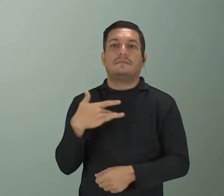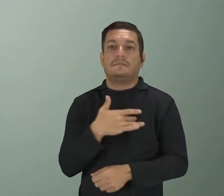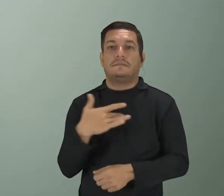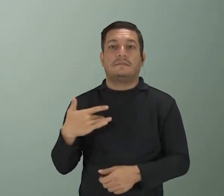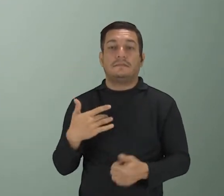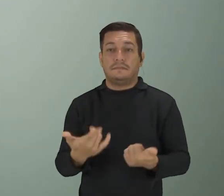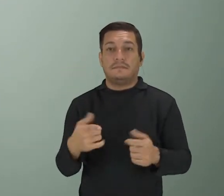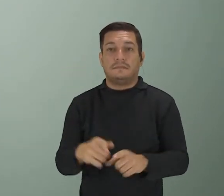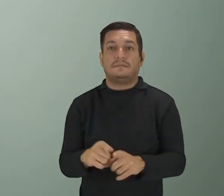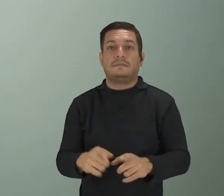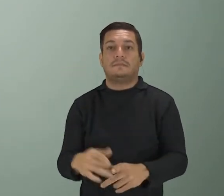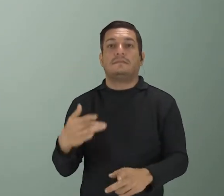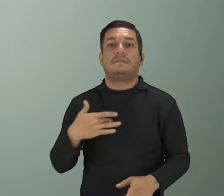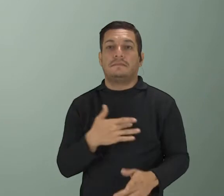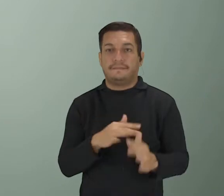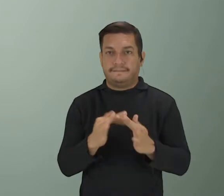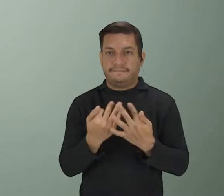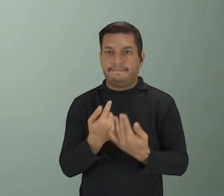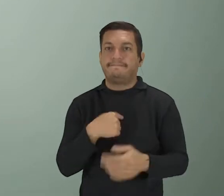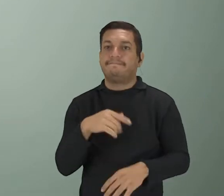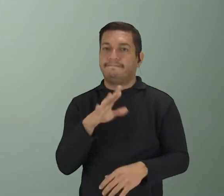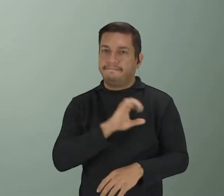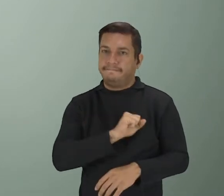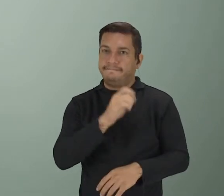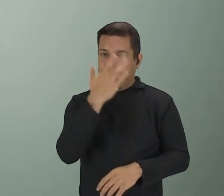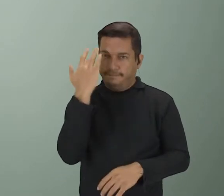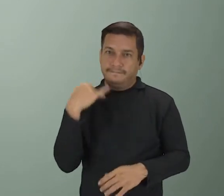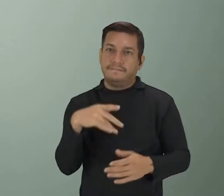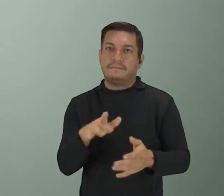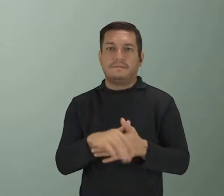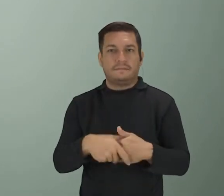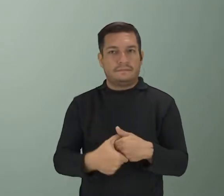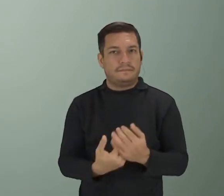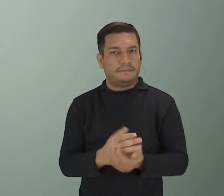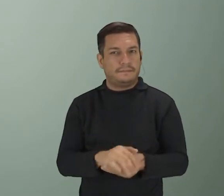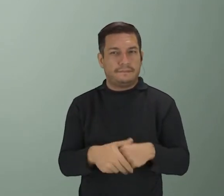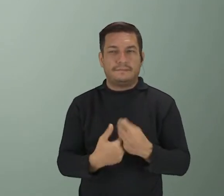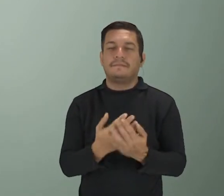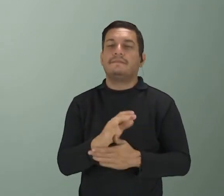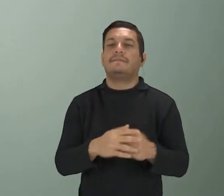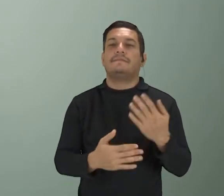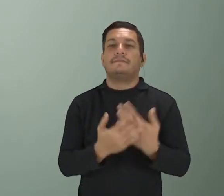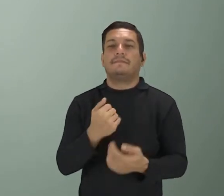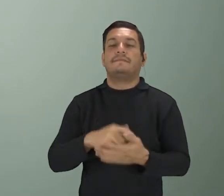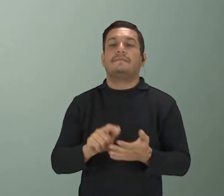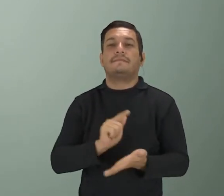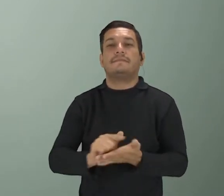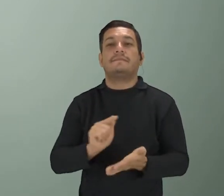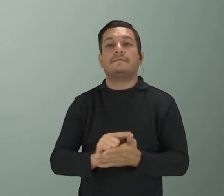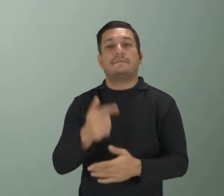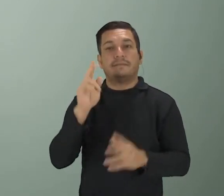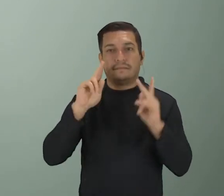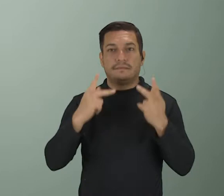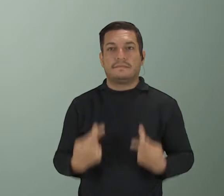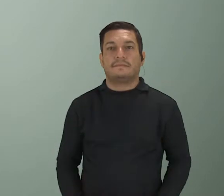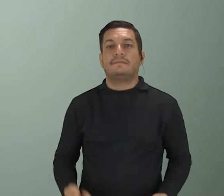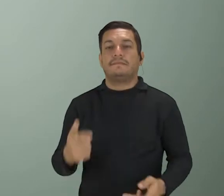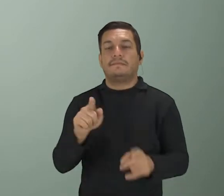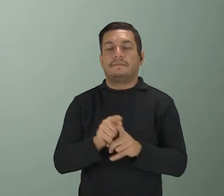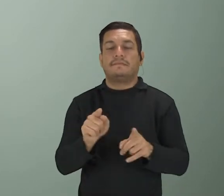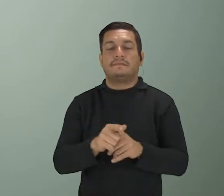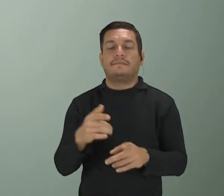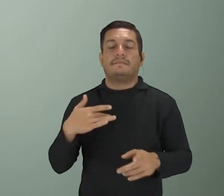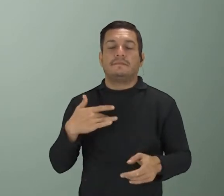saúde e a saúde dos seus familiares, de quem você ama. Lave bem as mãos, lembra lá das regrinhas de higiene pessoal, lave bem